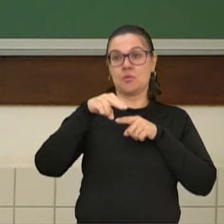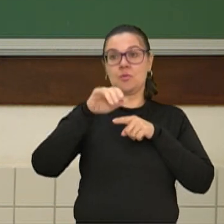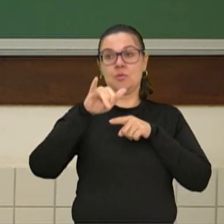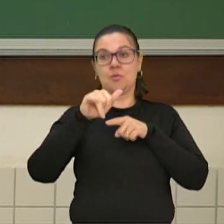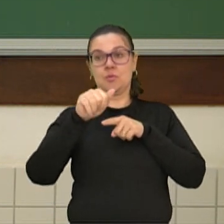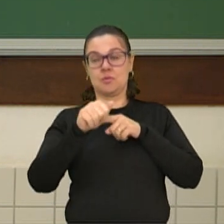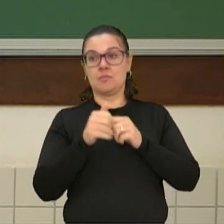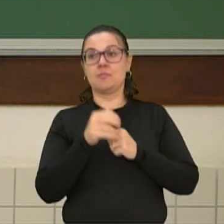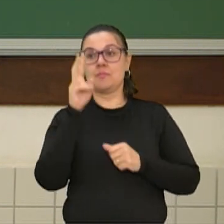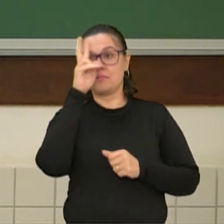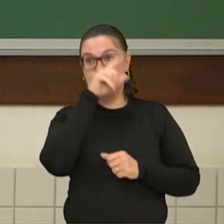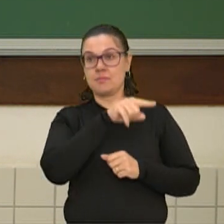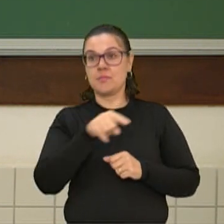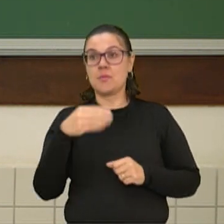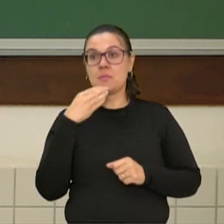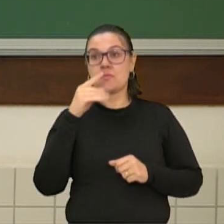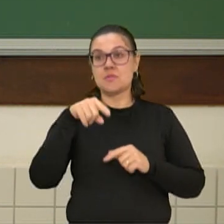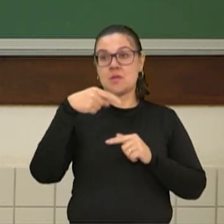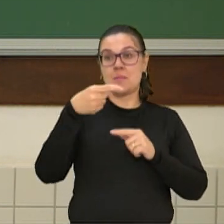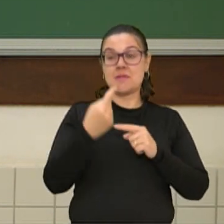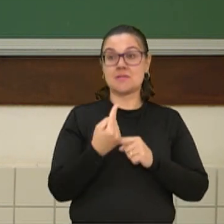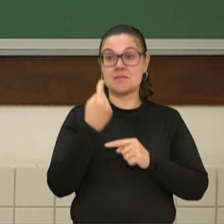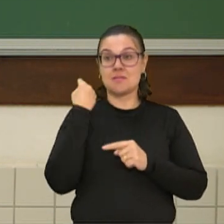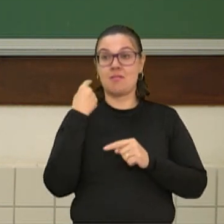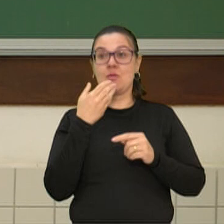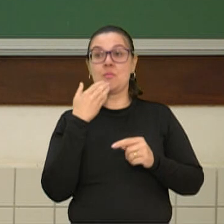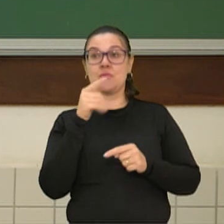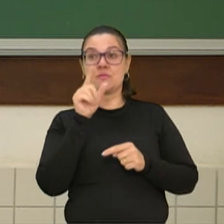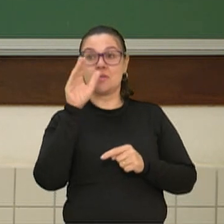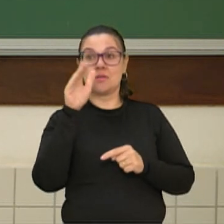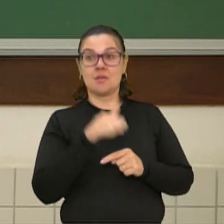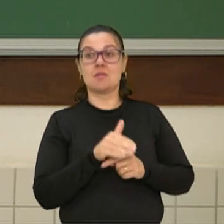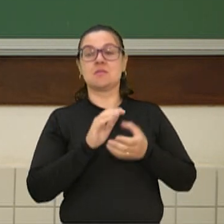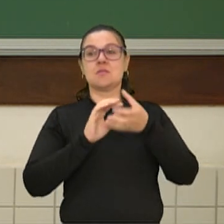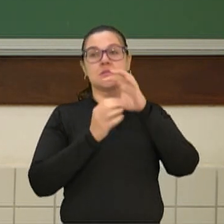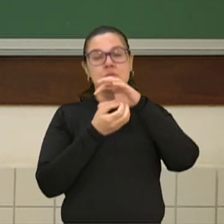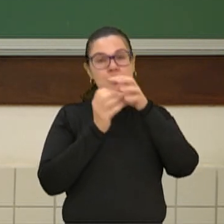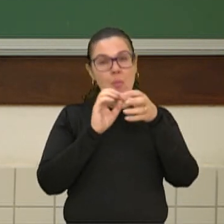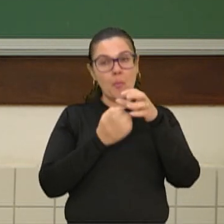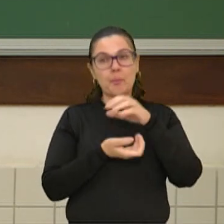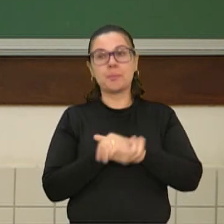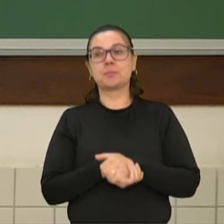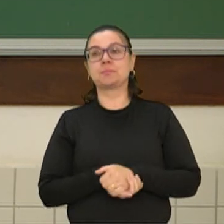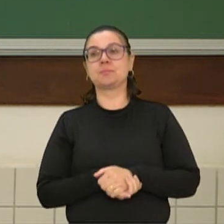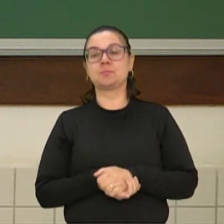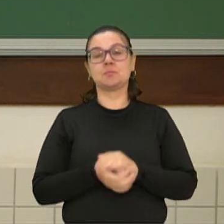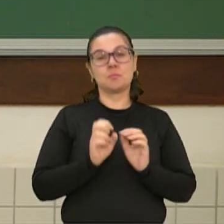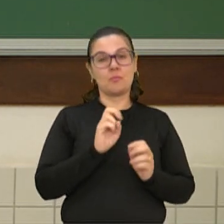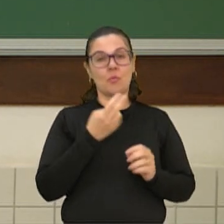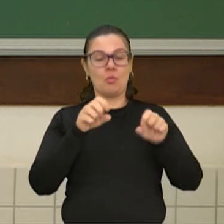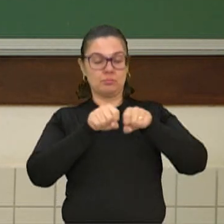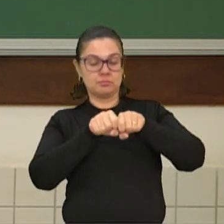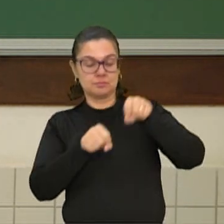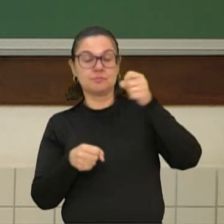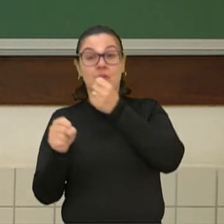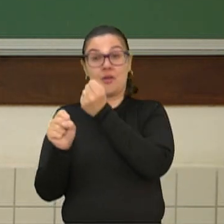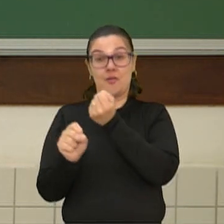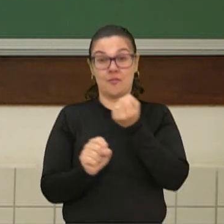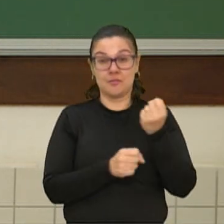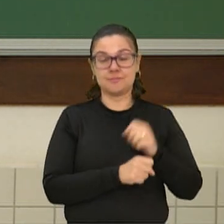passada que vocês pegassem algumas bolinhas, ou conseguisse uma bolinha, ou um cabo de